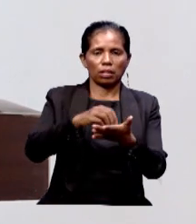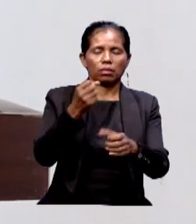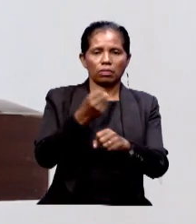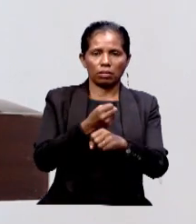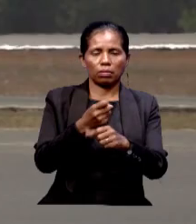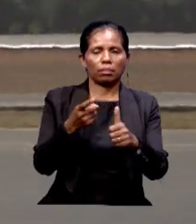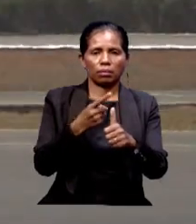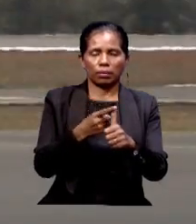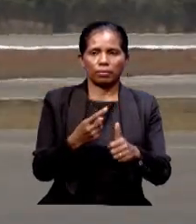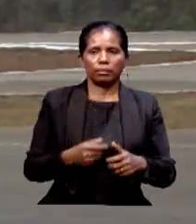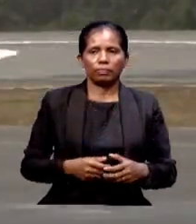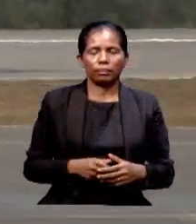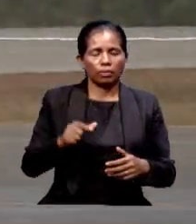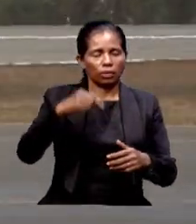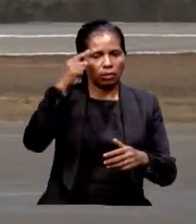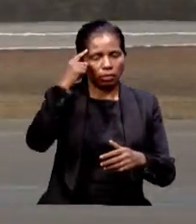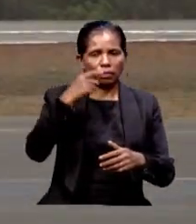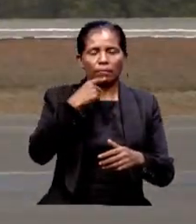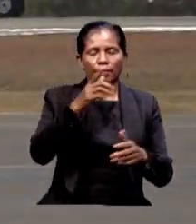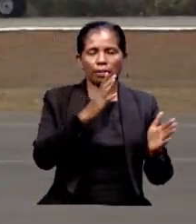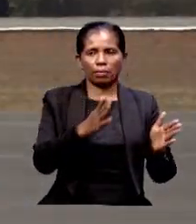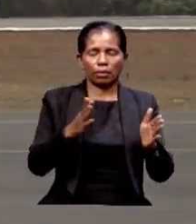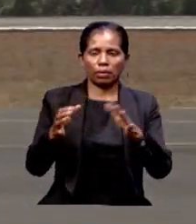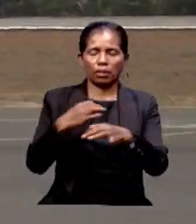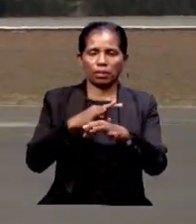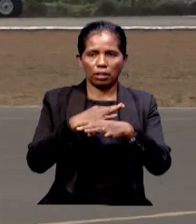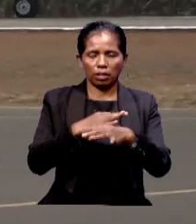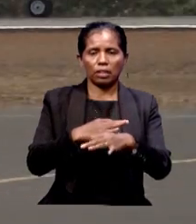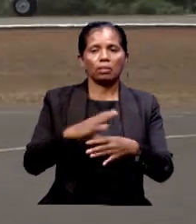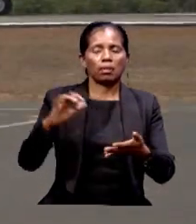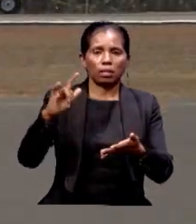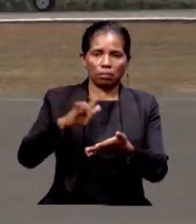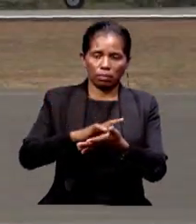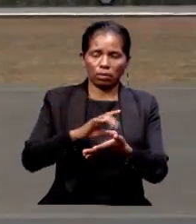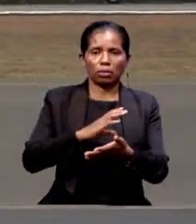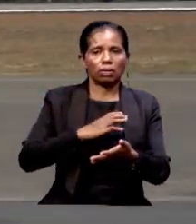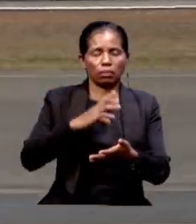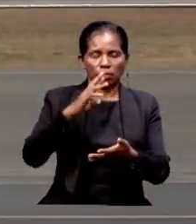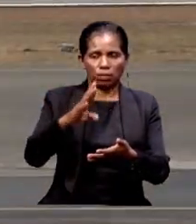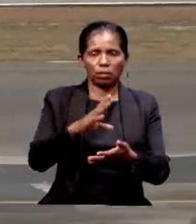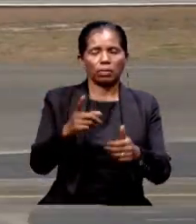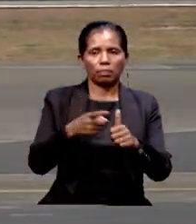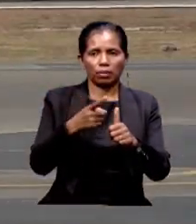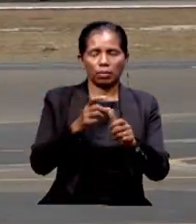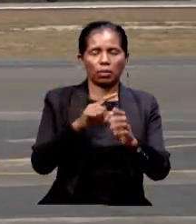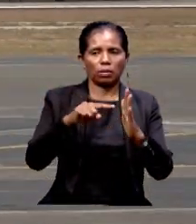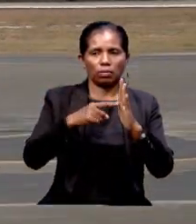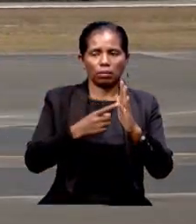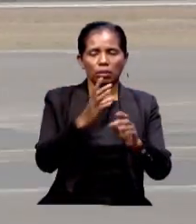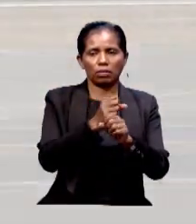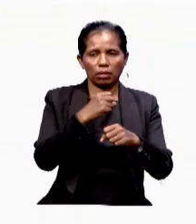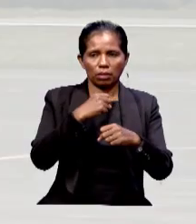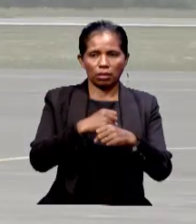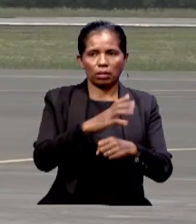melhor. Governante afirma processo de reabilitação do aeroporto Comorone e a fase da Huluk se arruja o